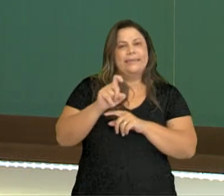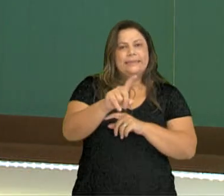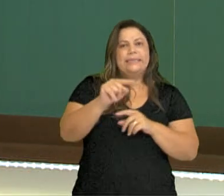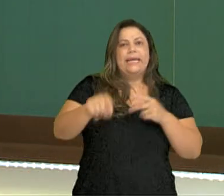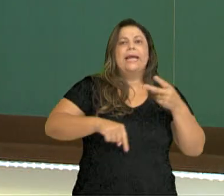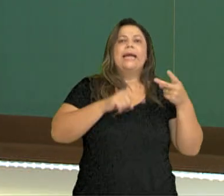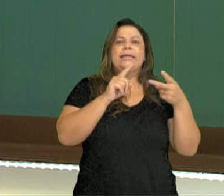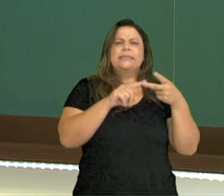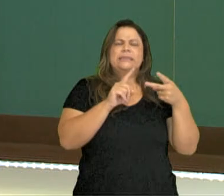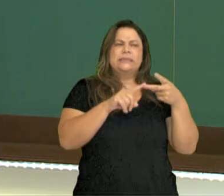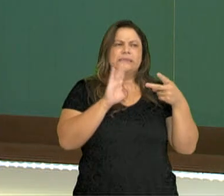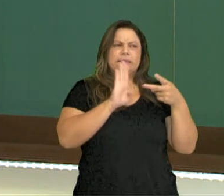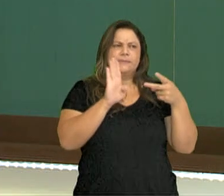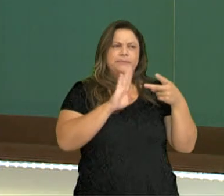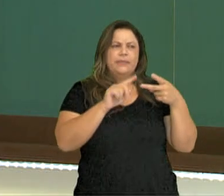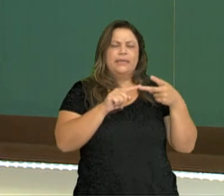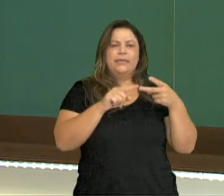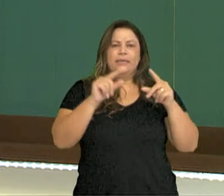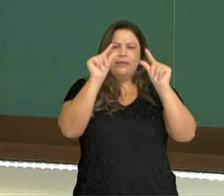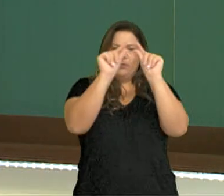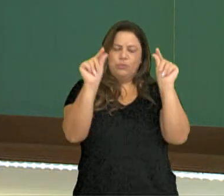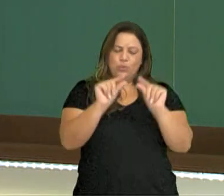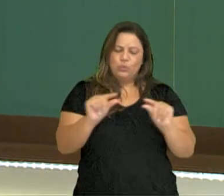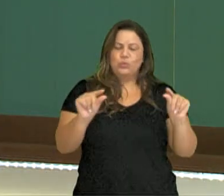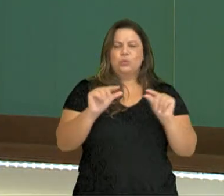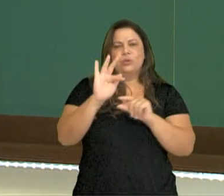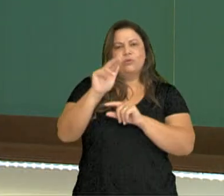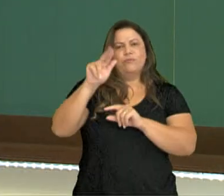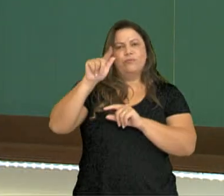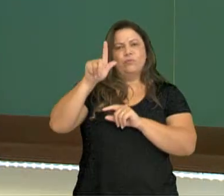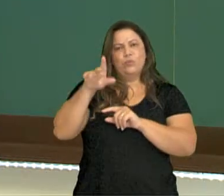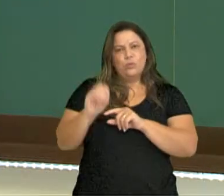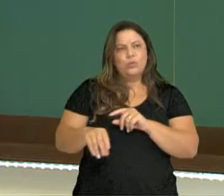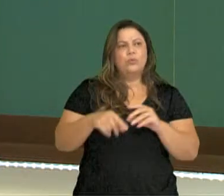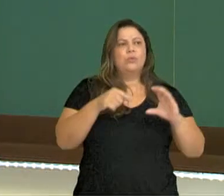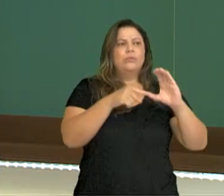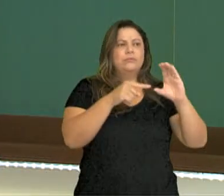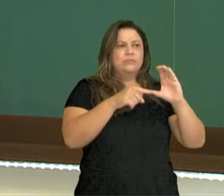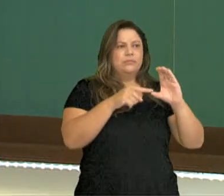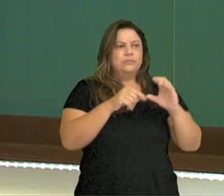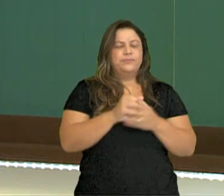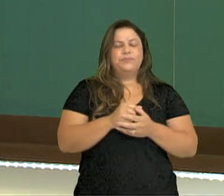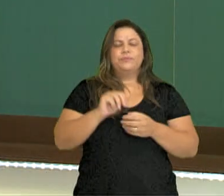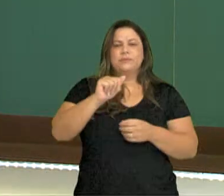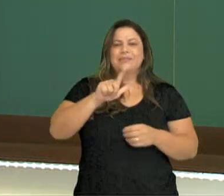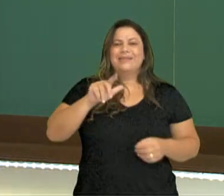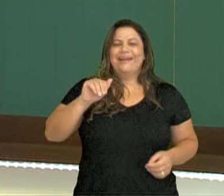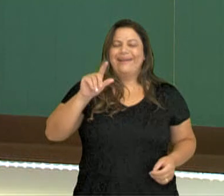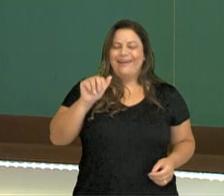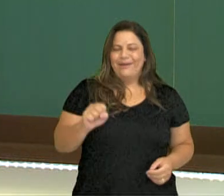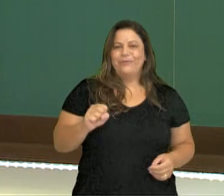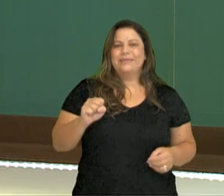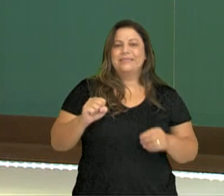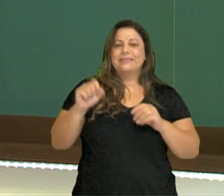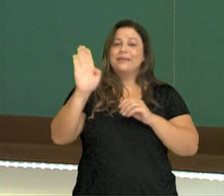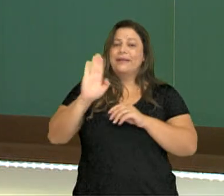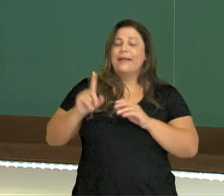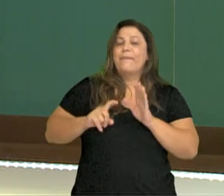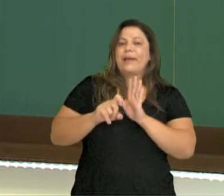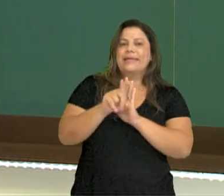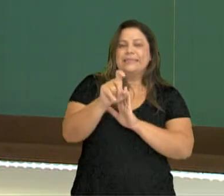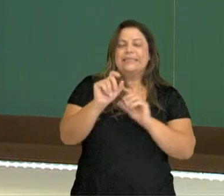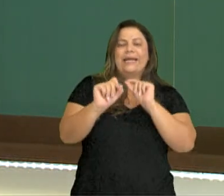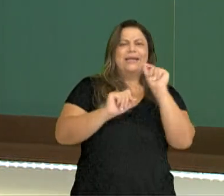protozoários, B, protozoários e fungos, C, algas e bactérias ou D, protozoários e